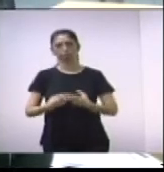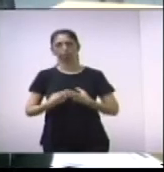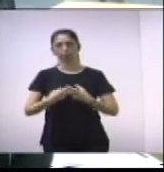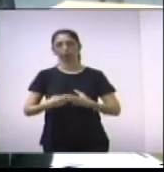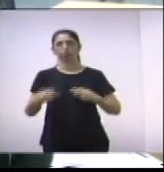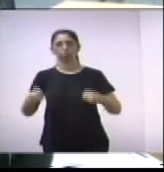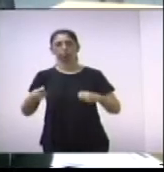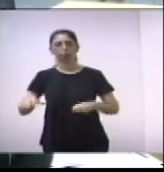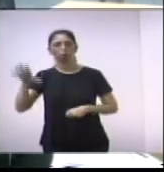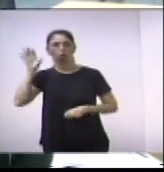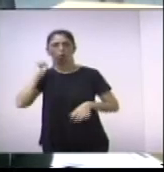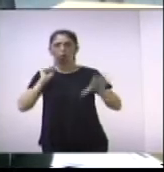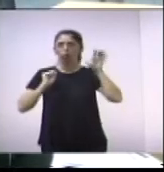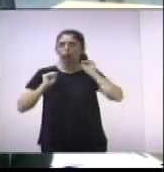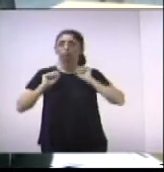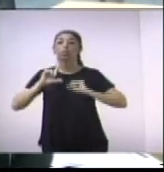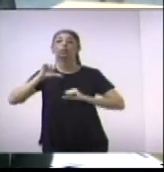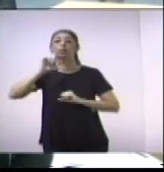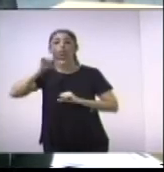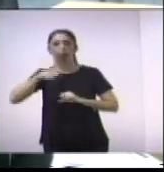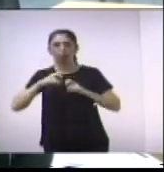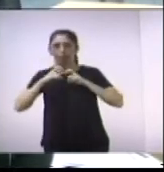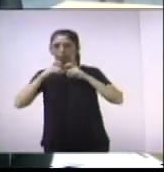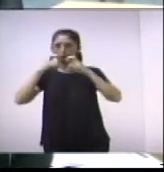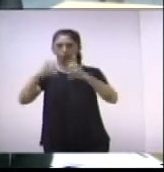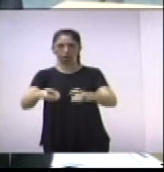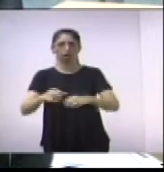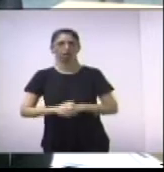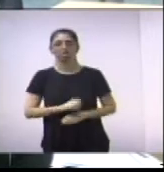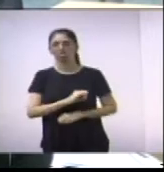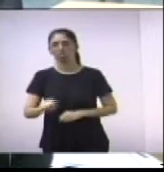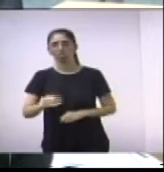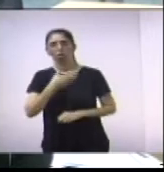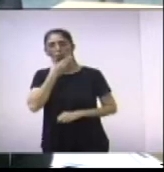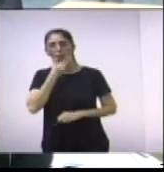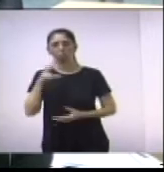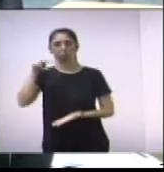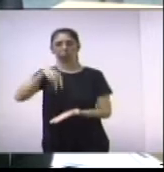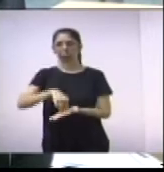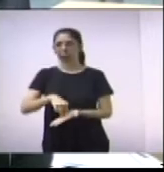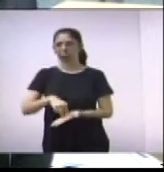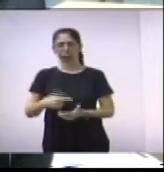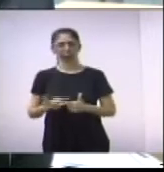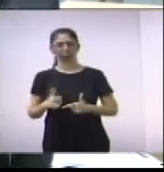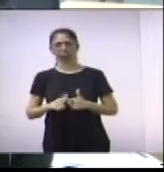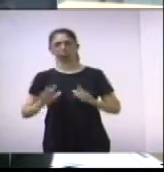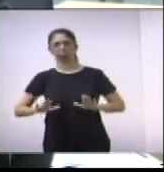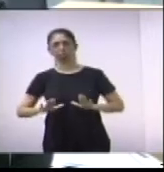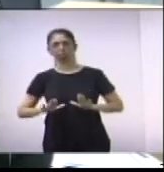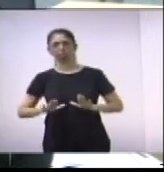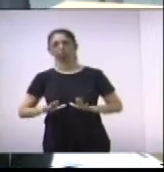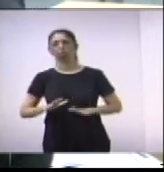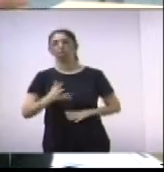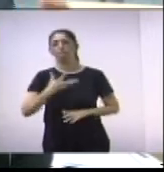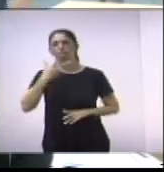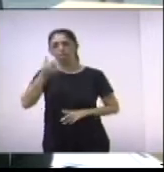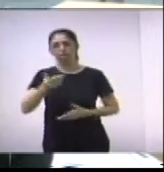se manifeste. Não tem problema nenhum se o Cezinha quiser levantar, vir aqui, sem problema. Eu só quero acabar de